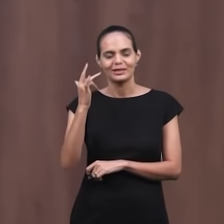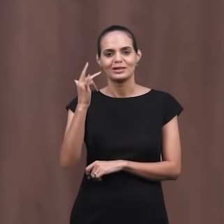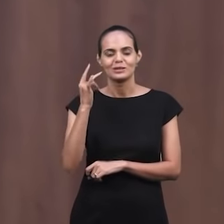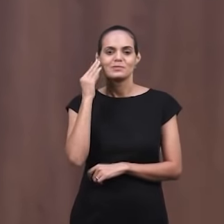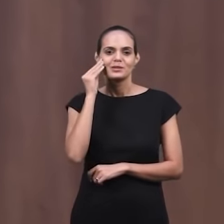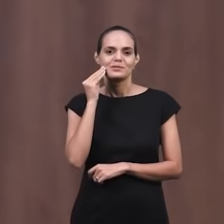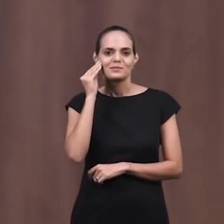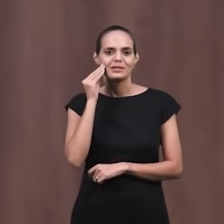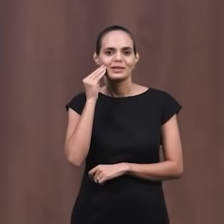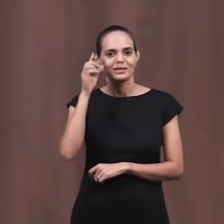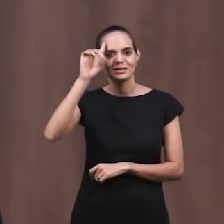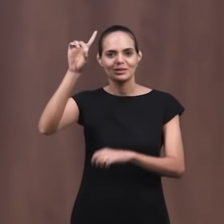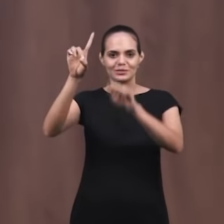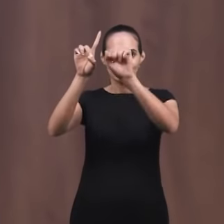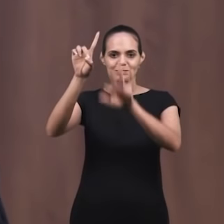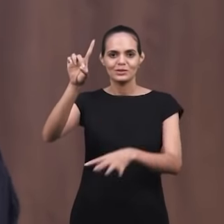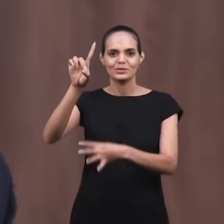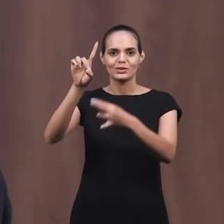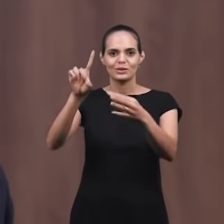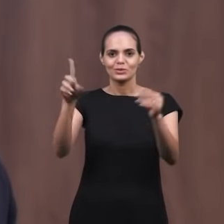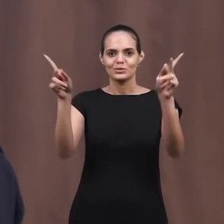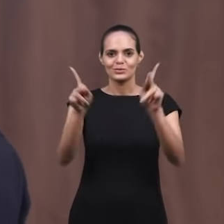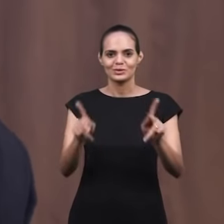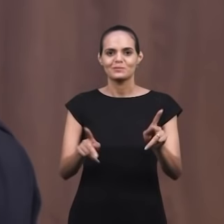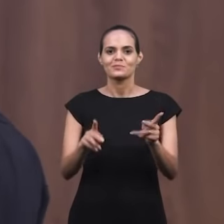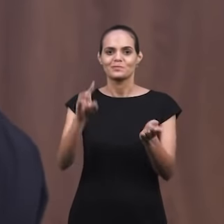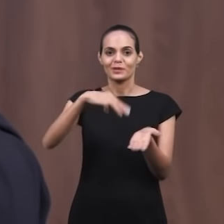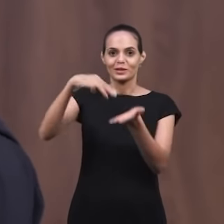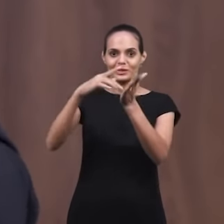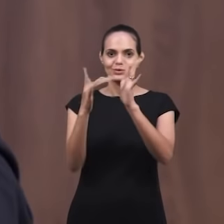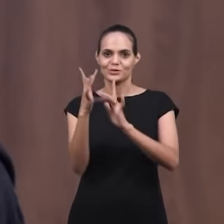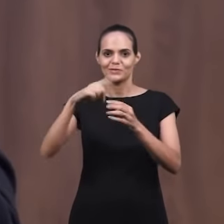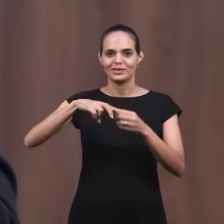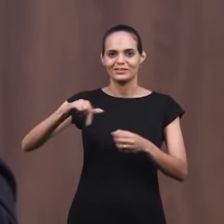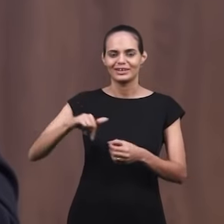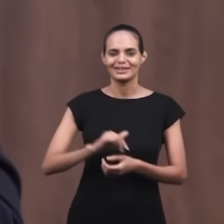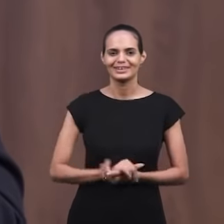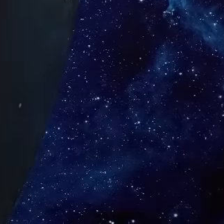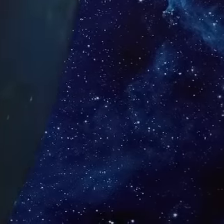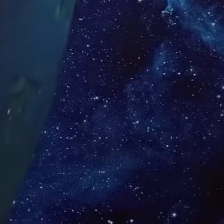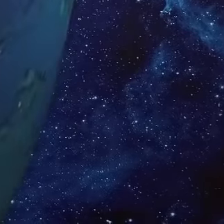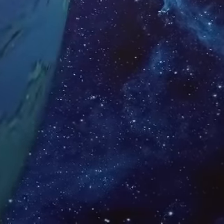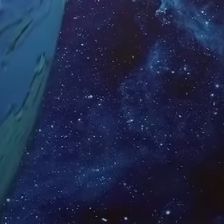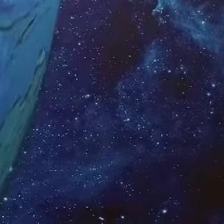mais uma experiência. Deus abençoe a todos. Maranata, o Senhor Jesus vem!